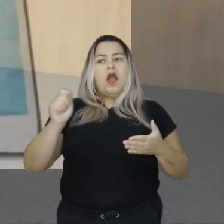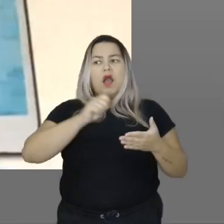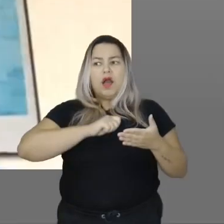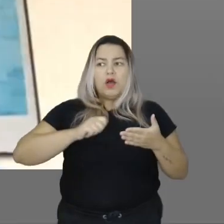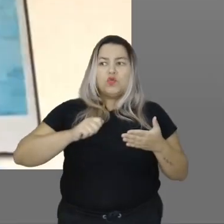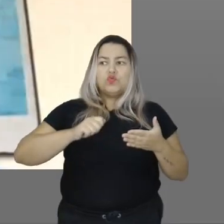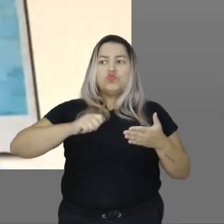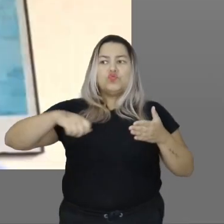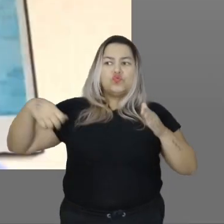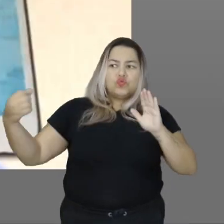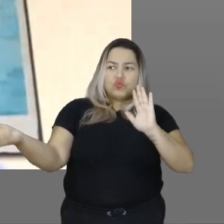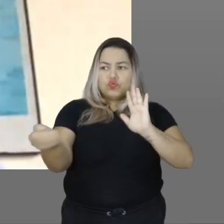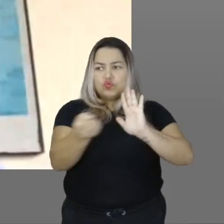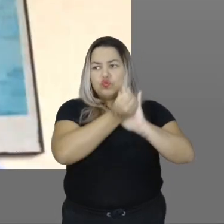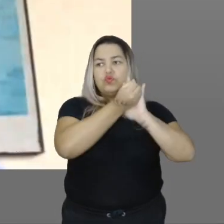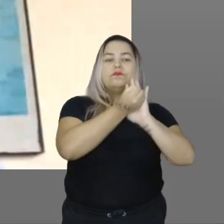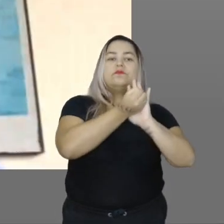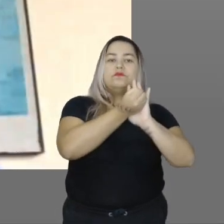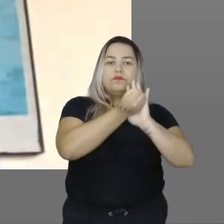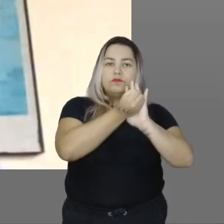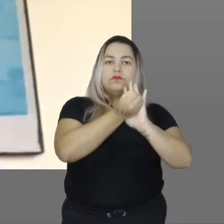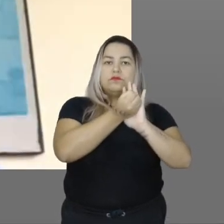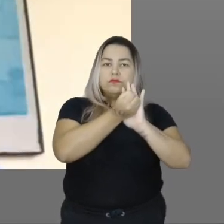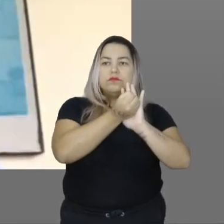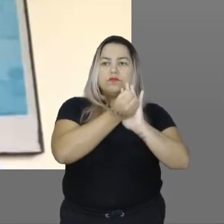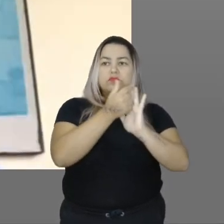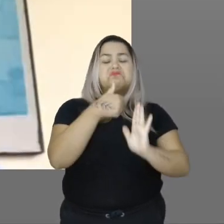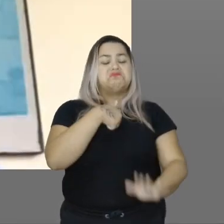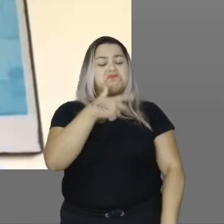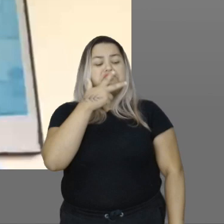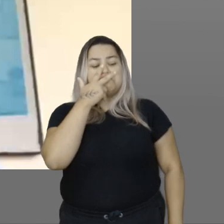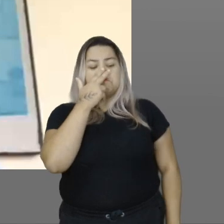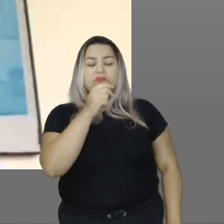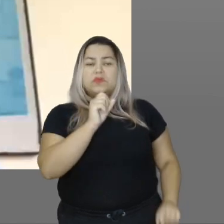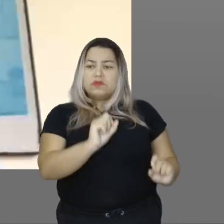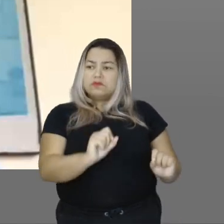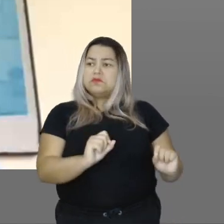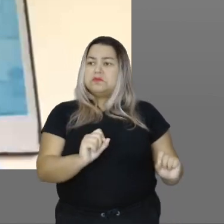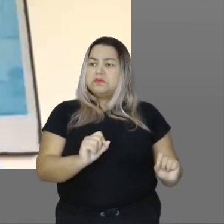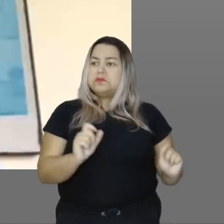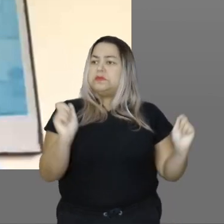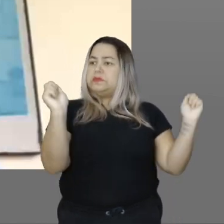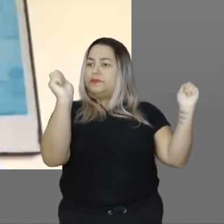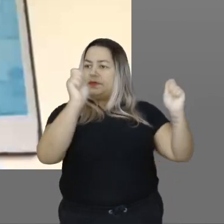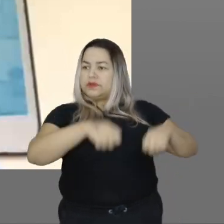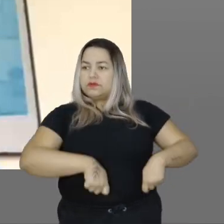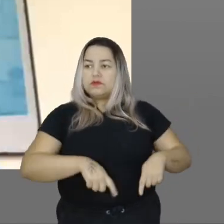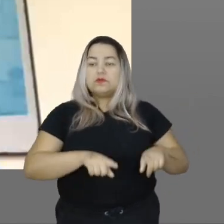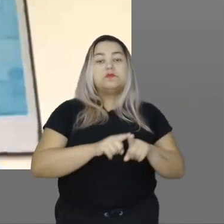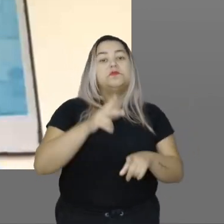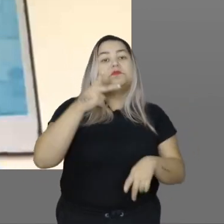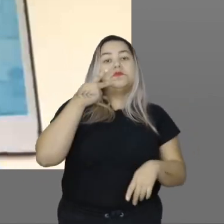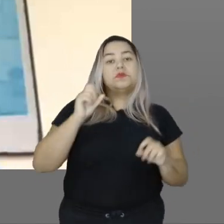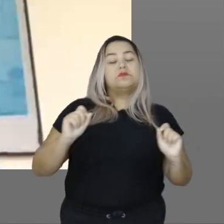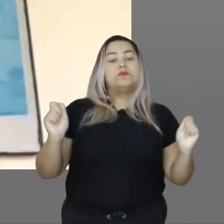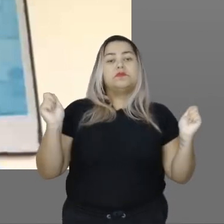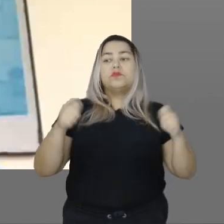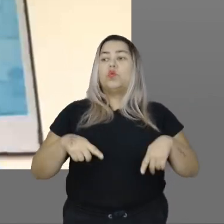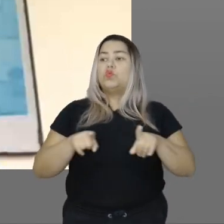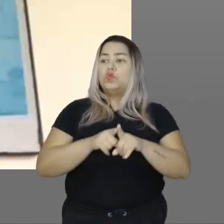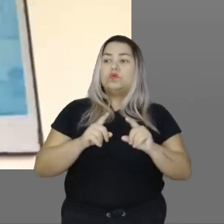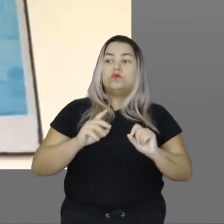sua marca, eu considero, assim, extremamente preciso para as necessidades do